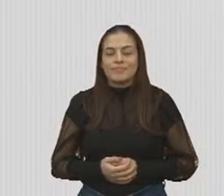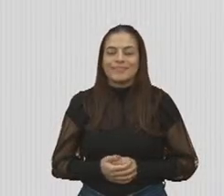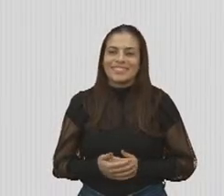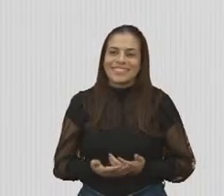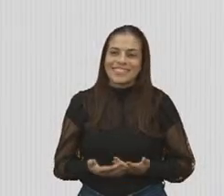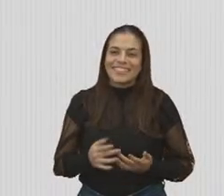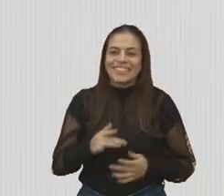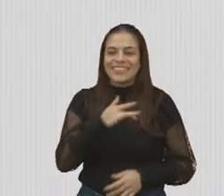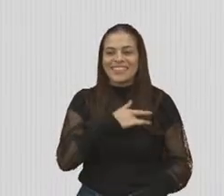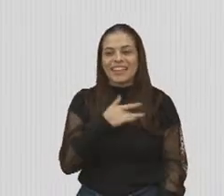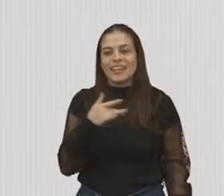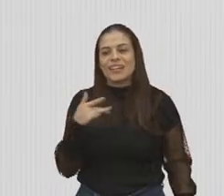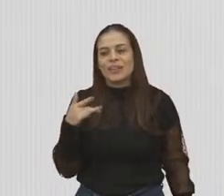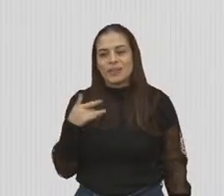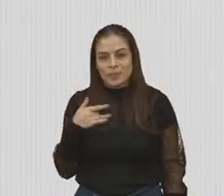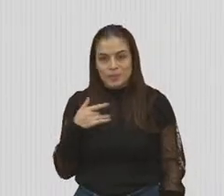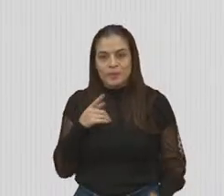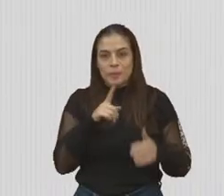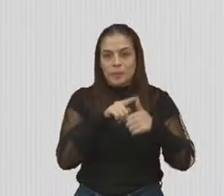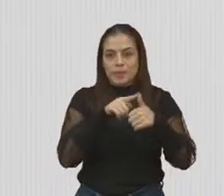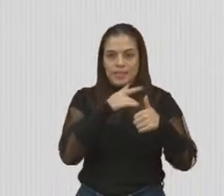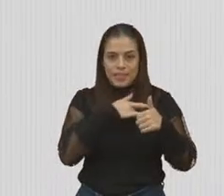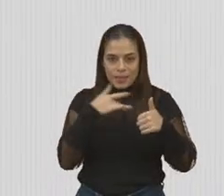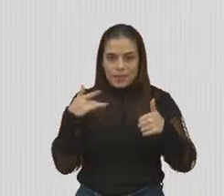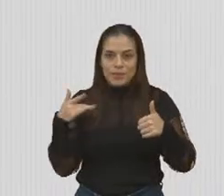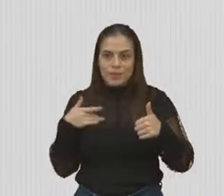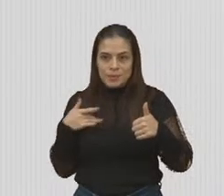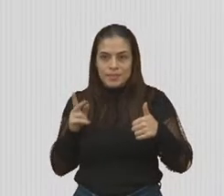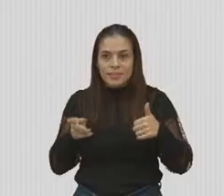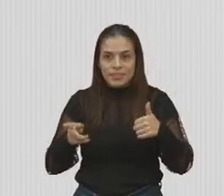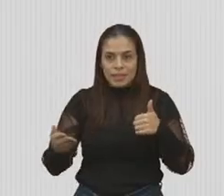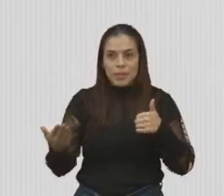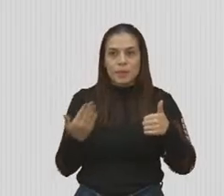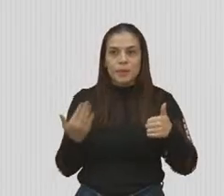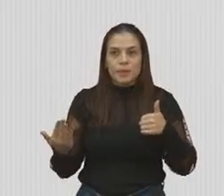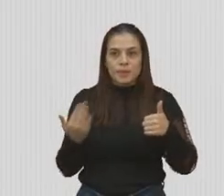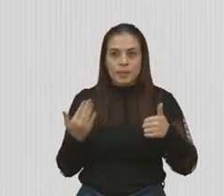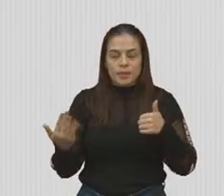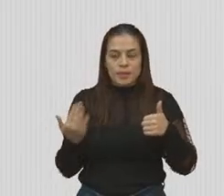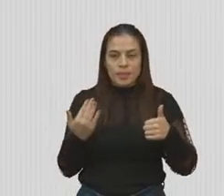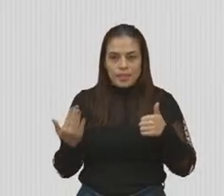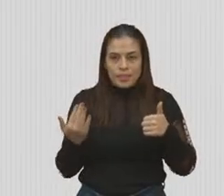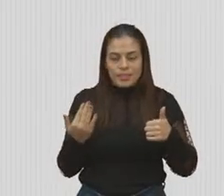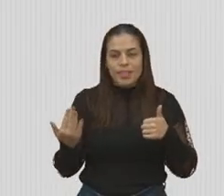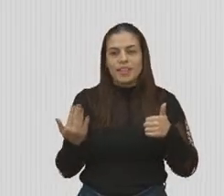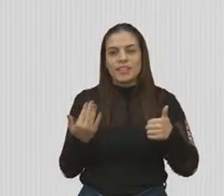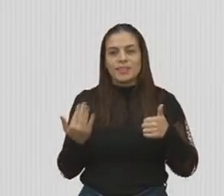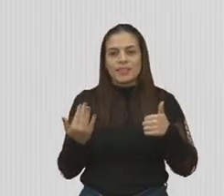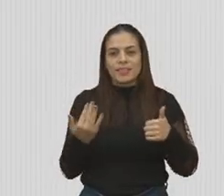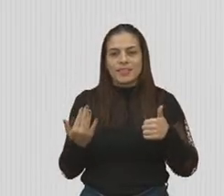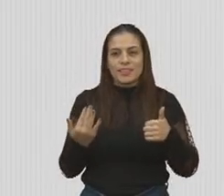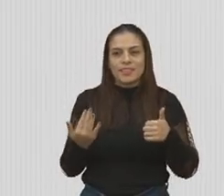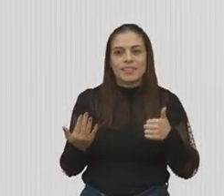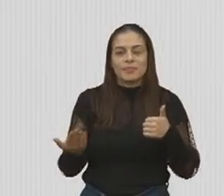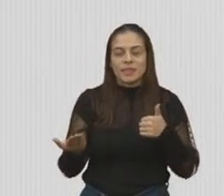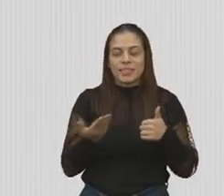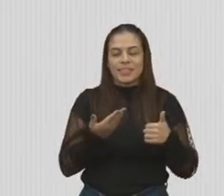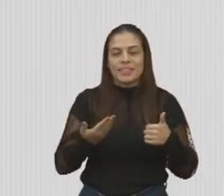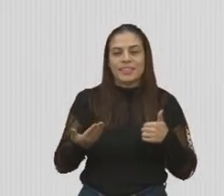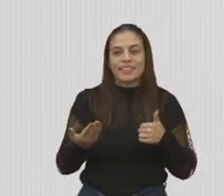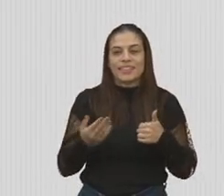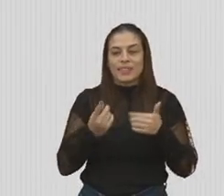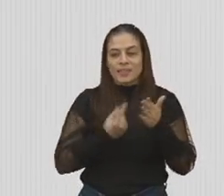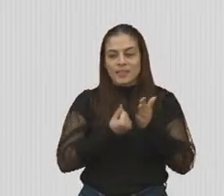Primeiramente, saúde. A gente fez sempre um comparativo com o orçamento anual. A gente sabe que esse orçamento ele